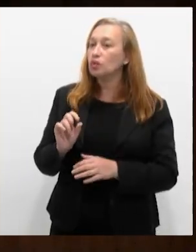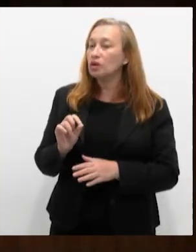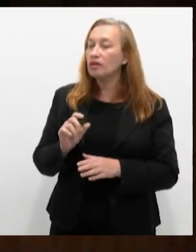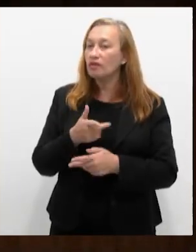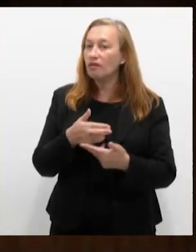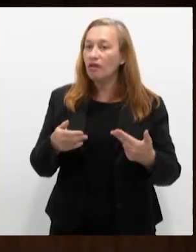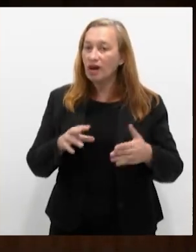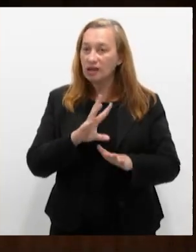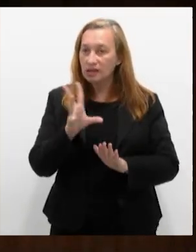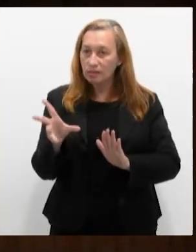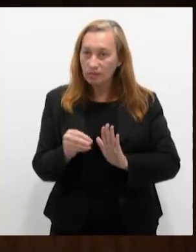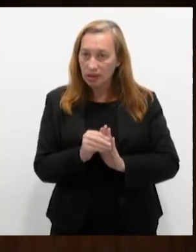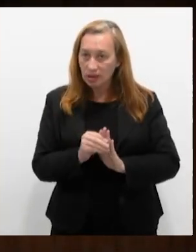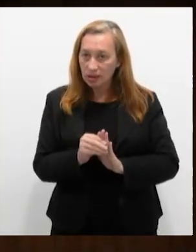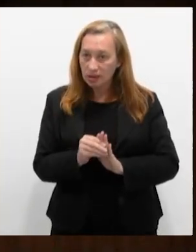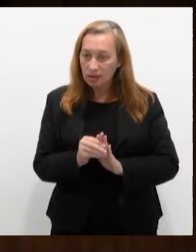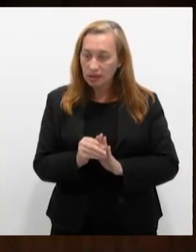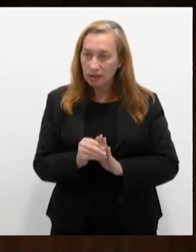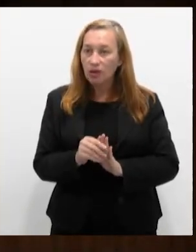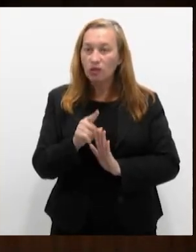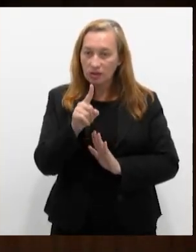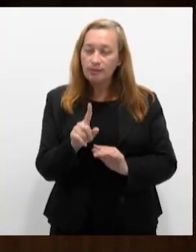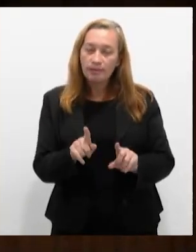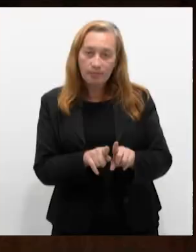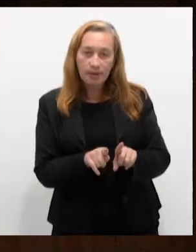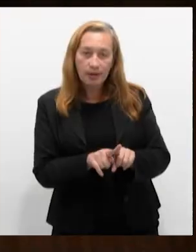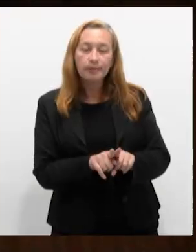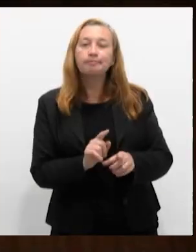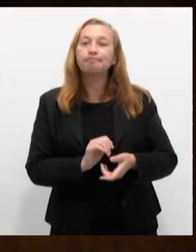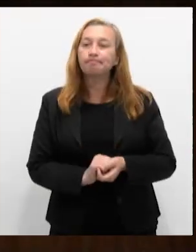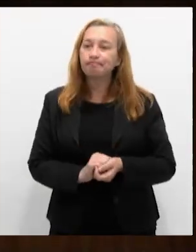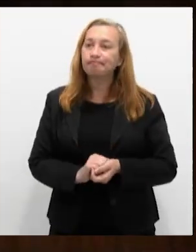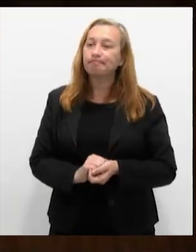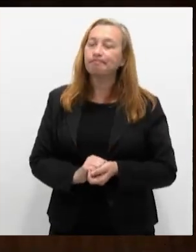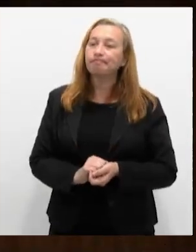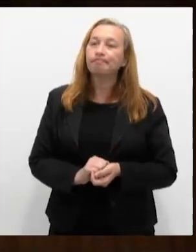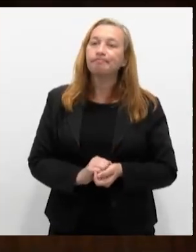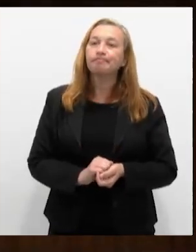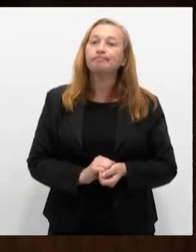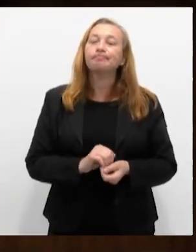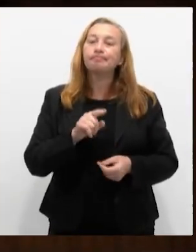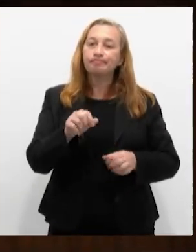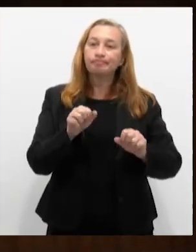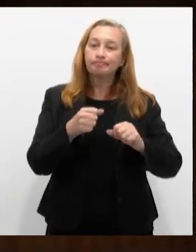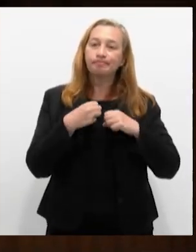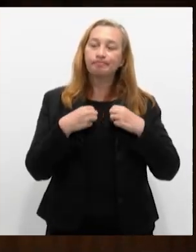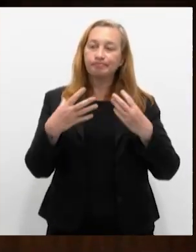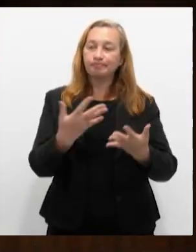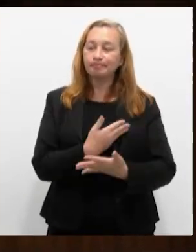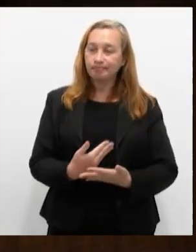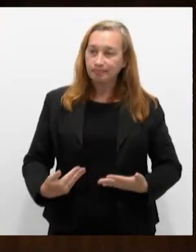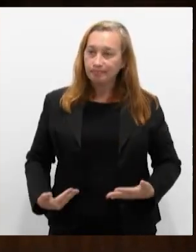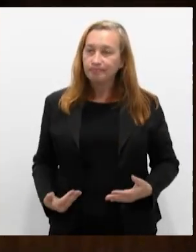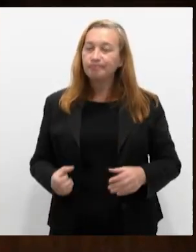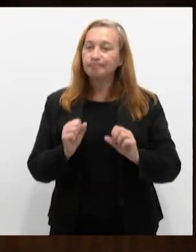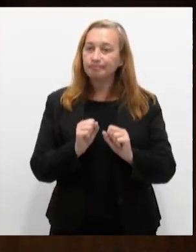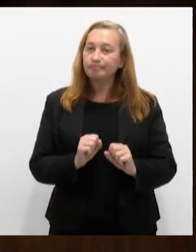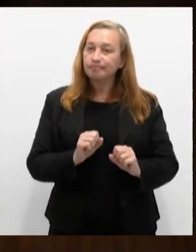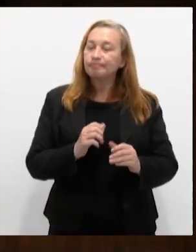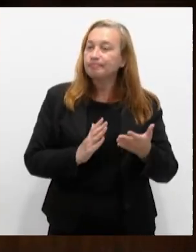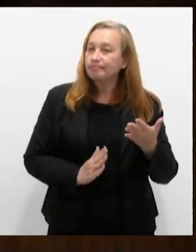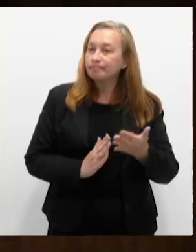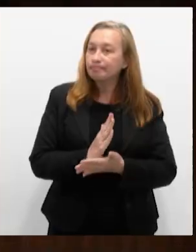várias emendas. Você também fez. A gente fez várias emendas, porque nessa audiência a gente pode aprovar